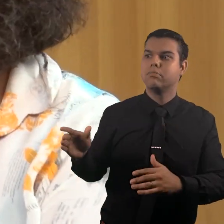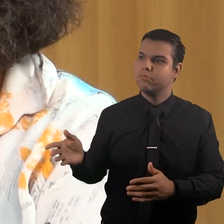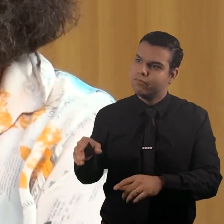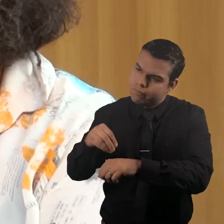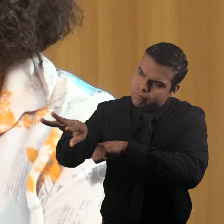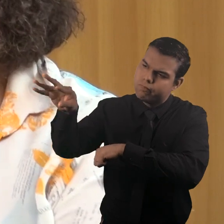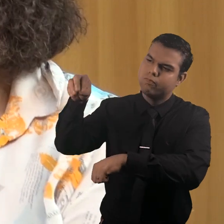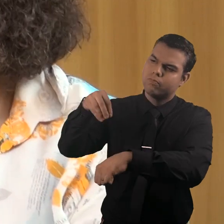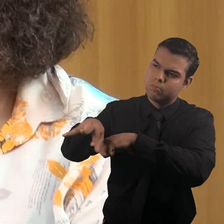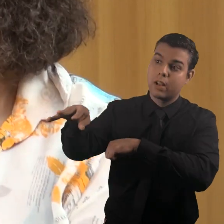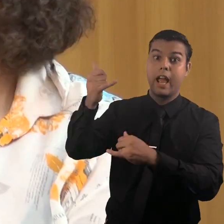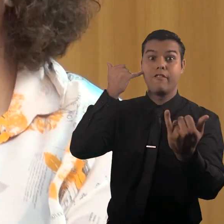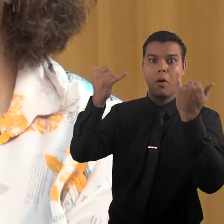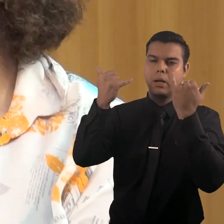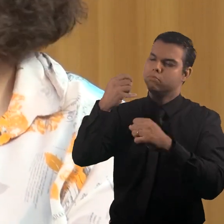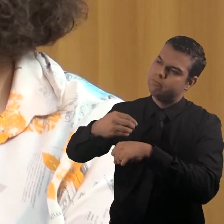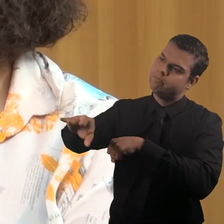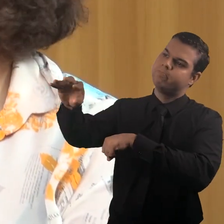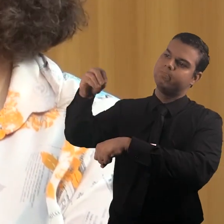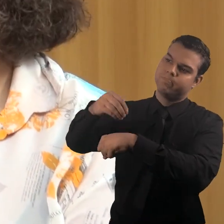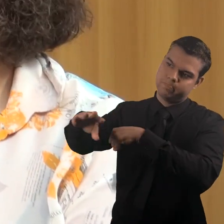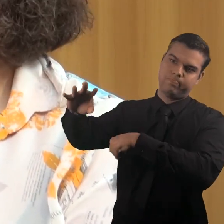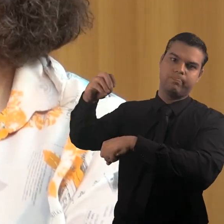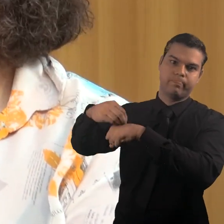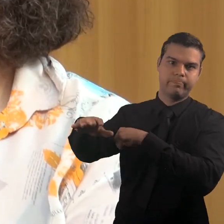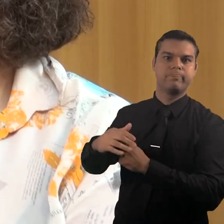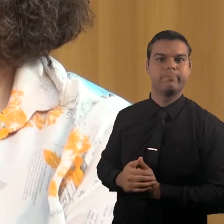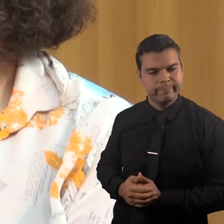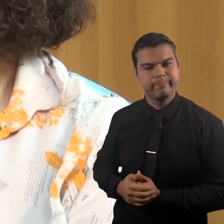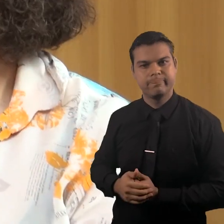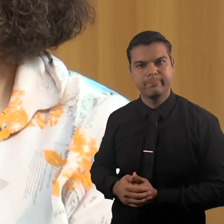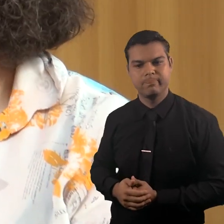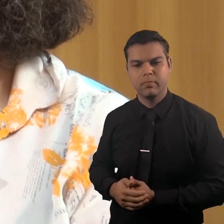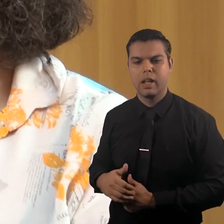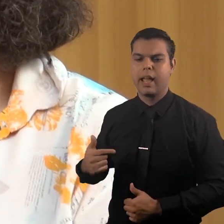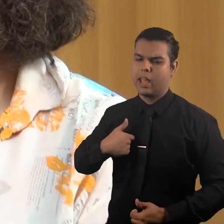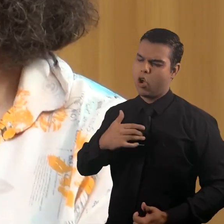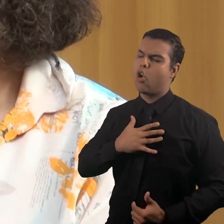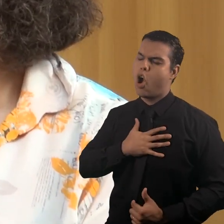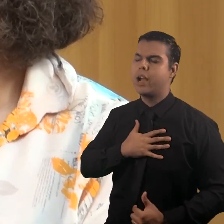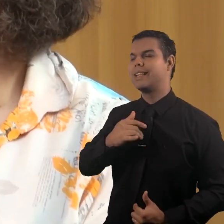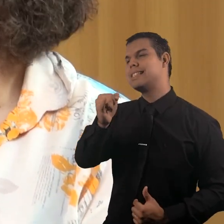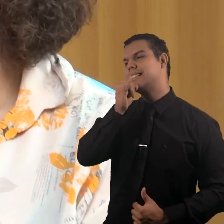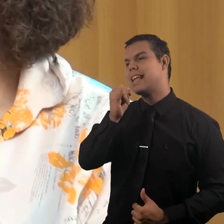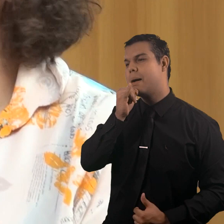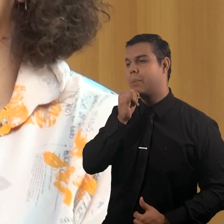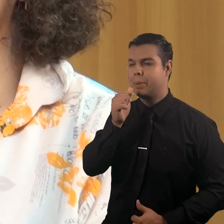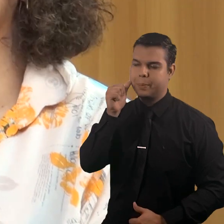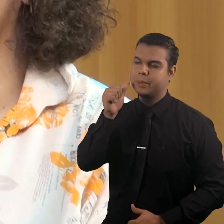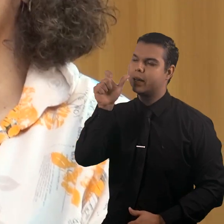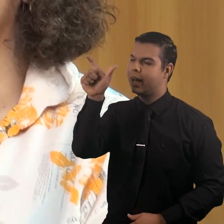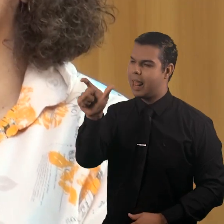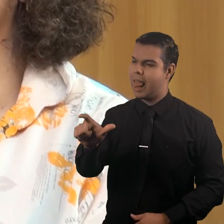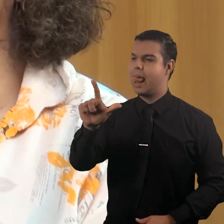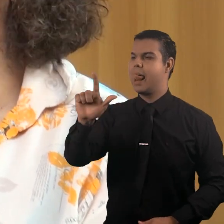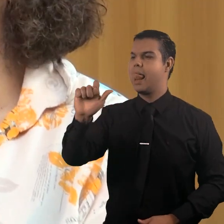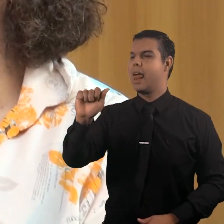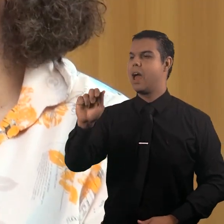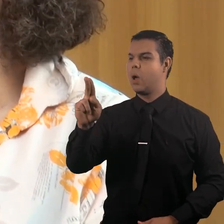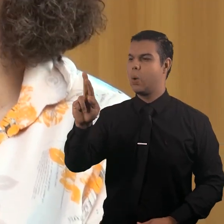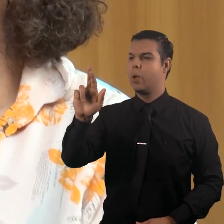pessoas, vai aqui, vai ali, só com informação. Então, eu gosto muito desse exemplo da Laura,